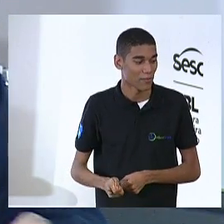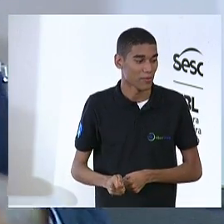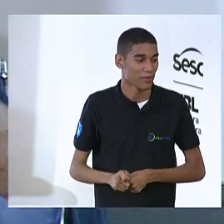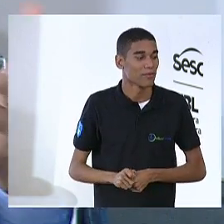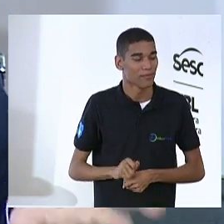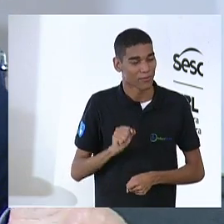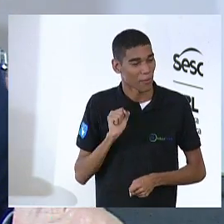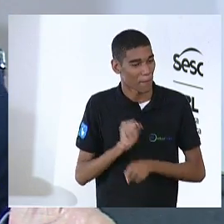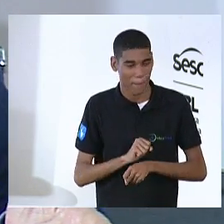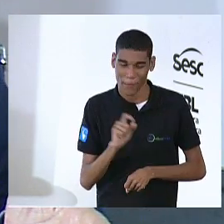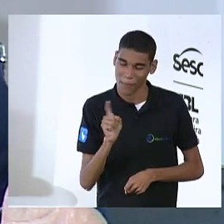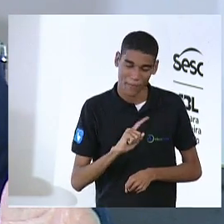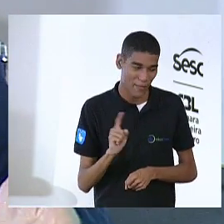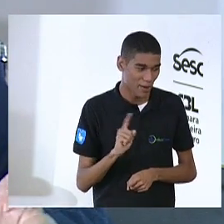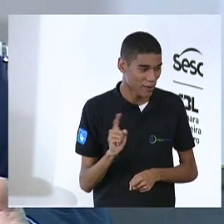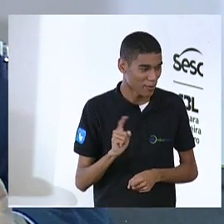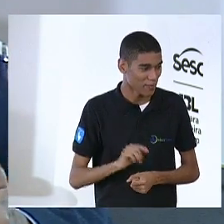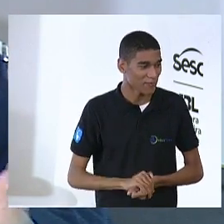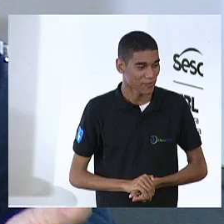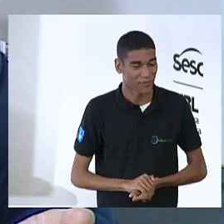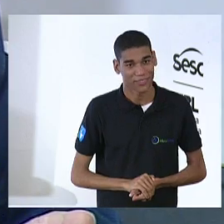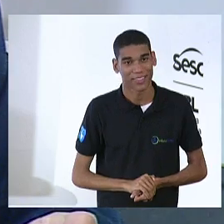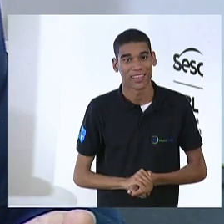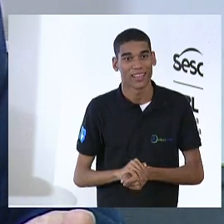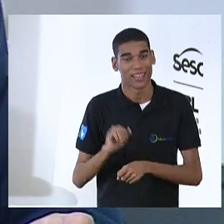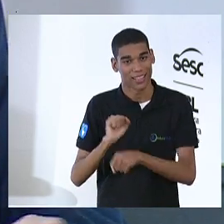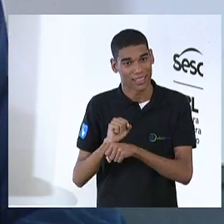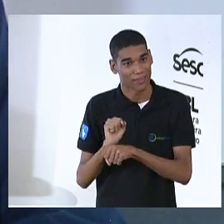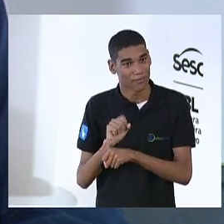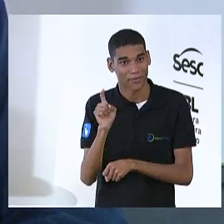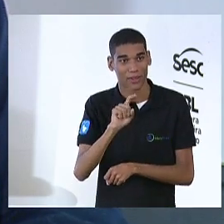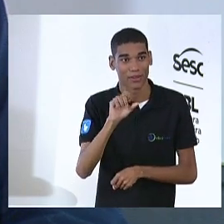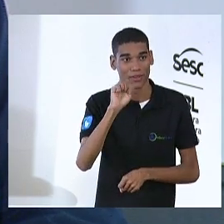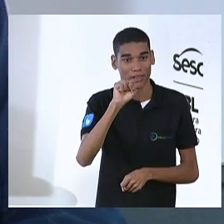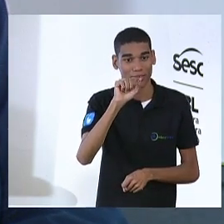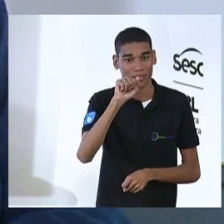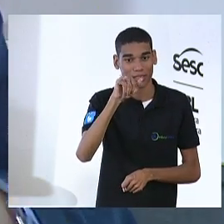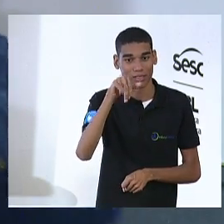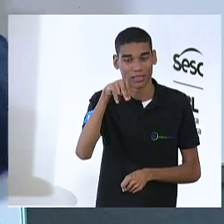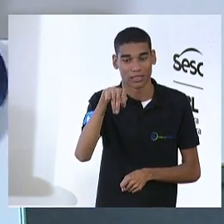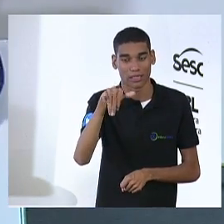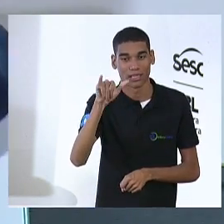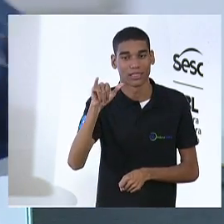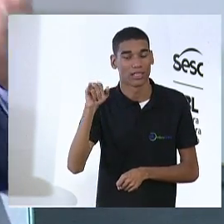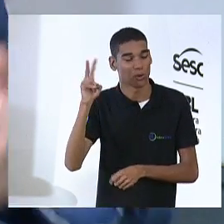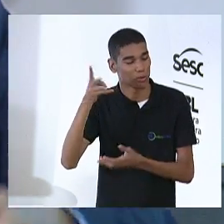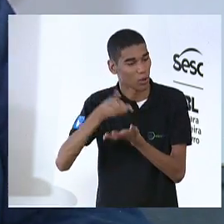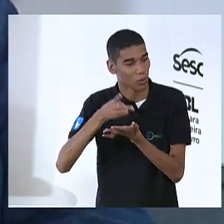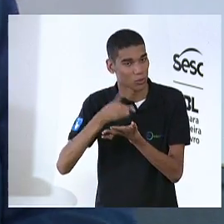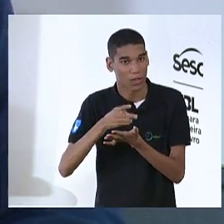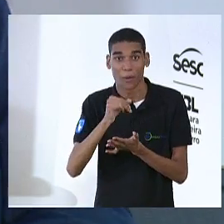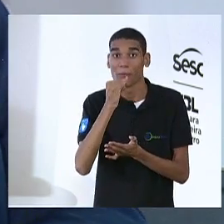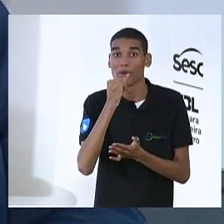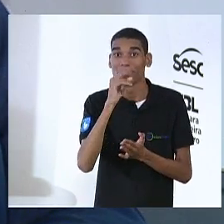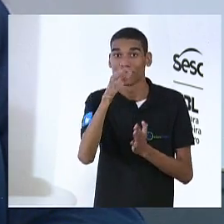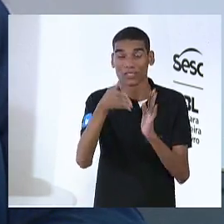E não parou o Sarney. Continua as mesmas coisas, né? Se vocês pegam um livro, por exemplo,